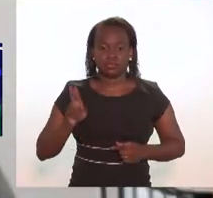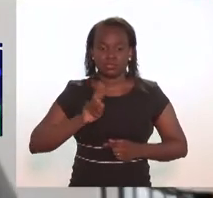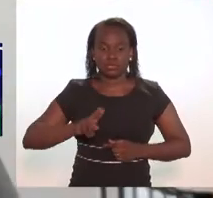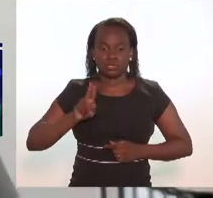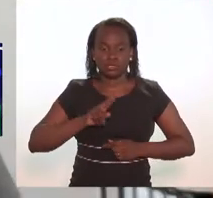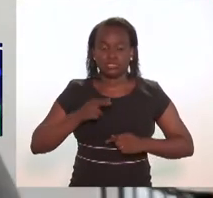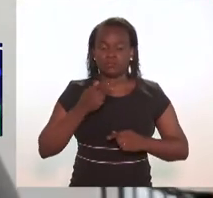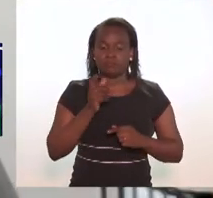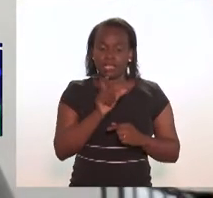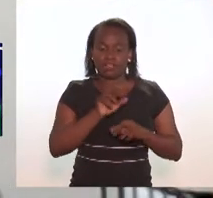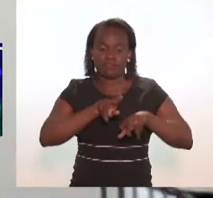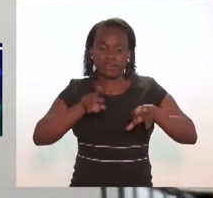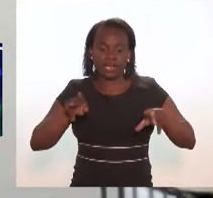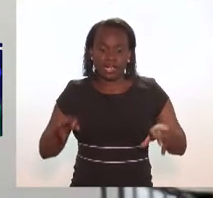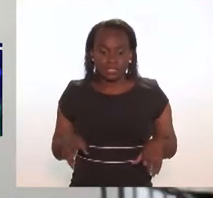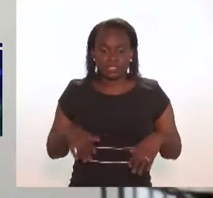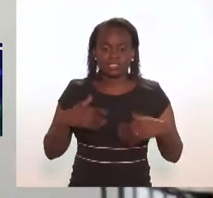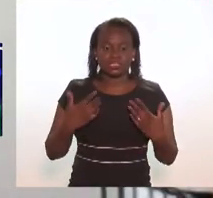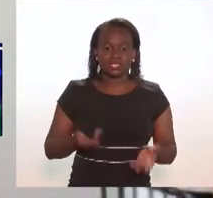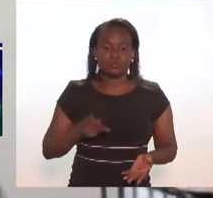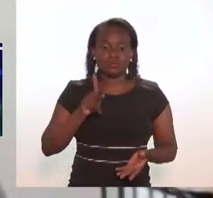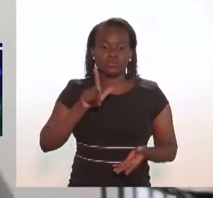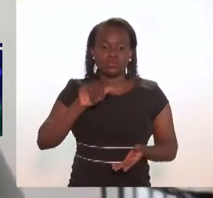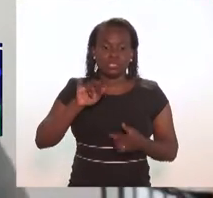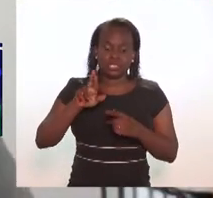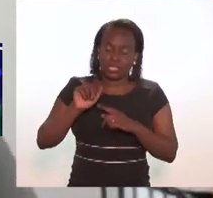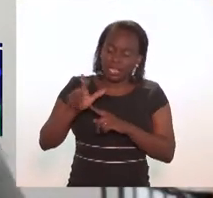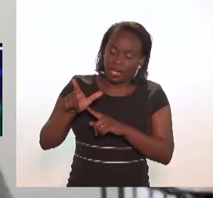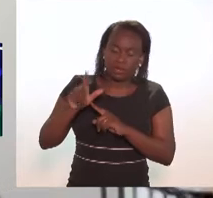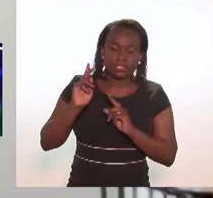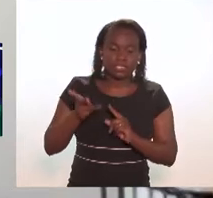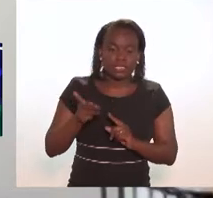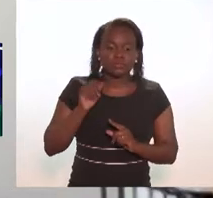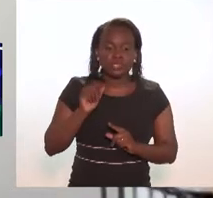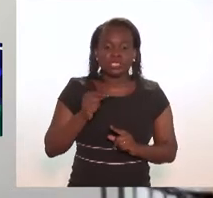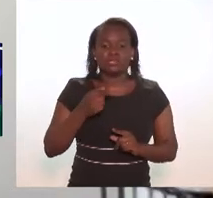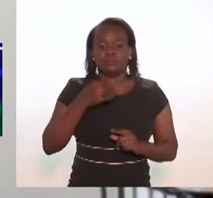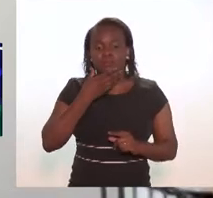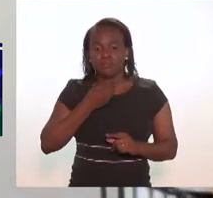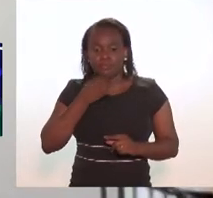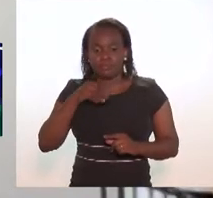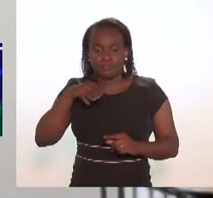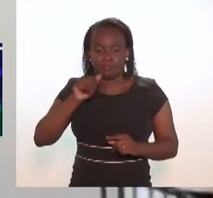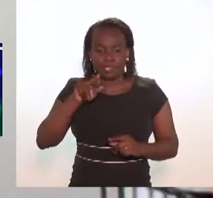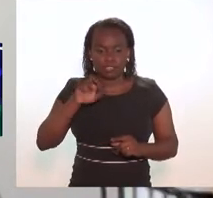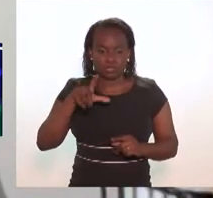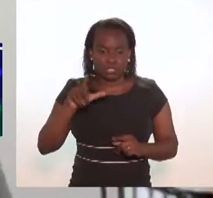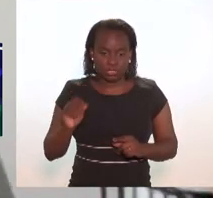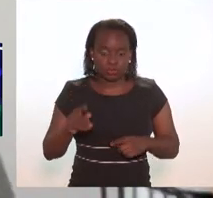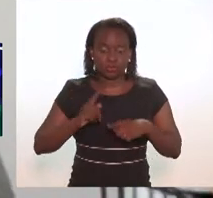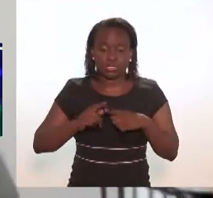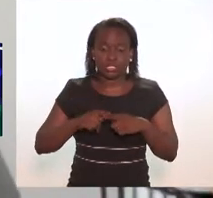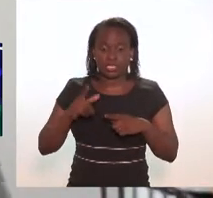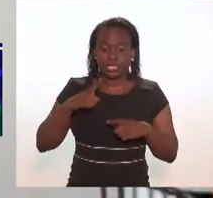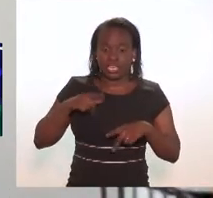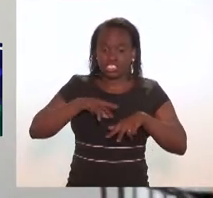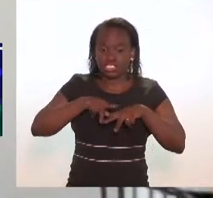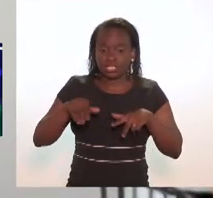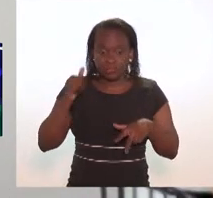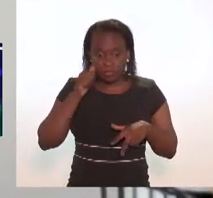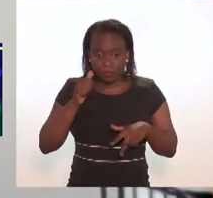um plural. E esse plural você usa o masculino, fazendo com que a presença de pessoas do gênero feminino